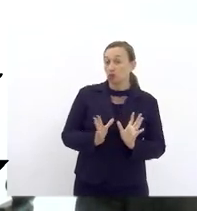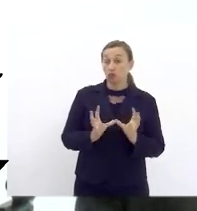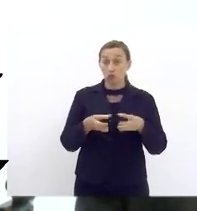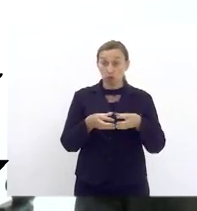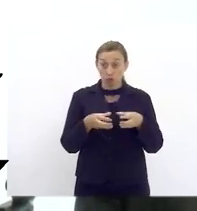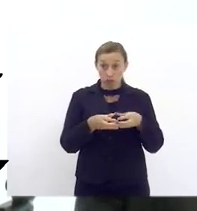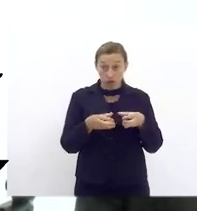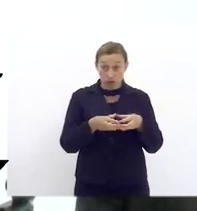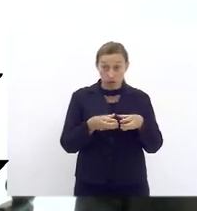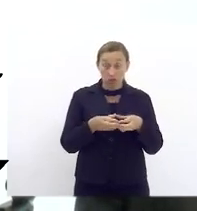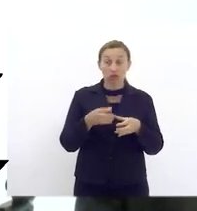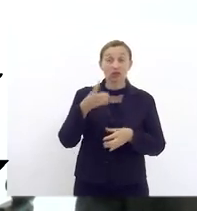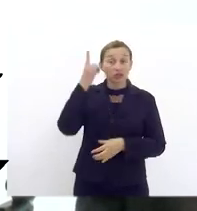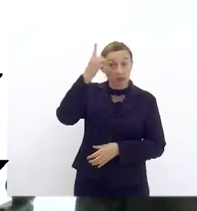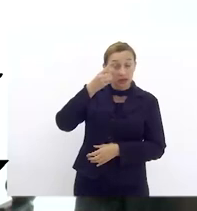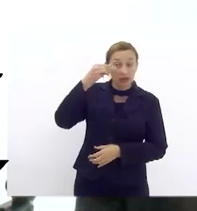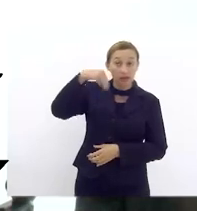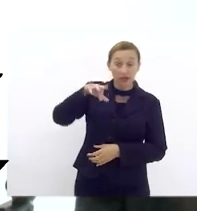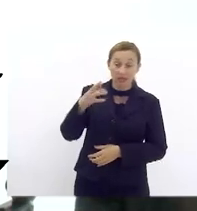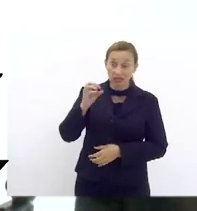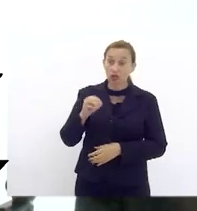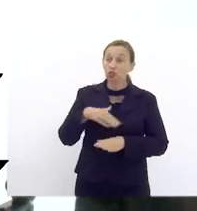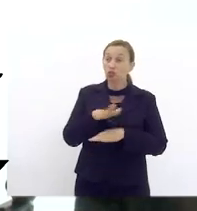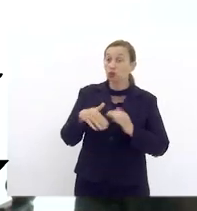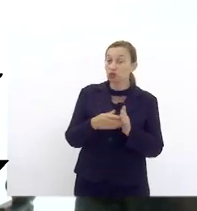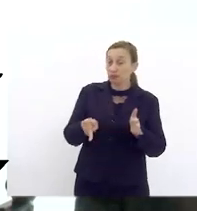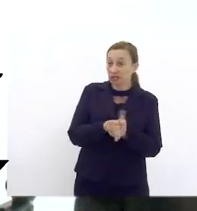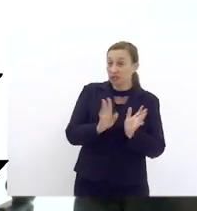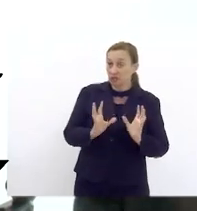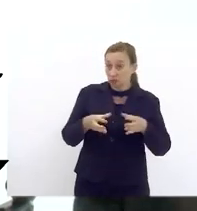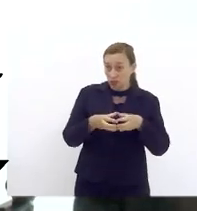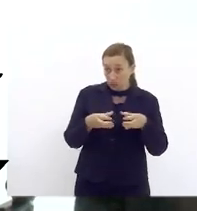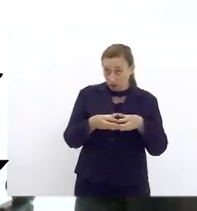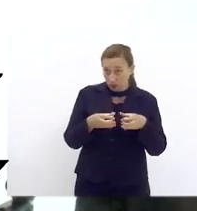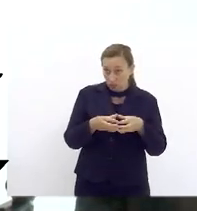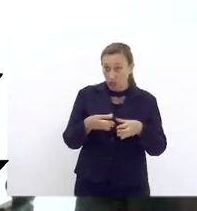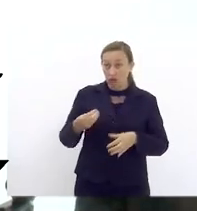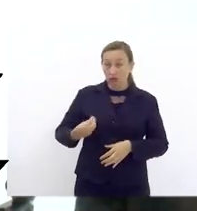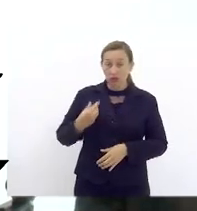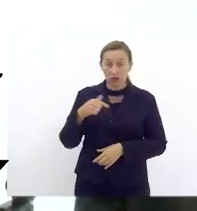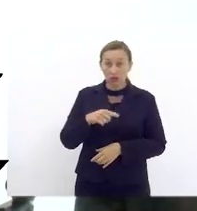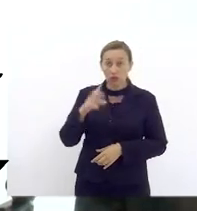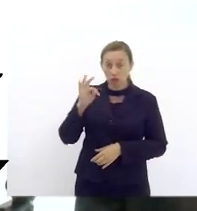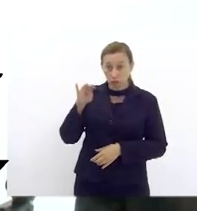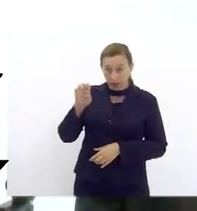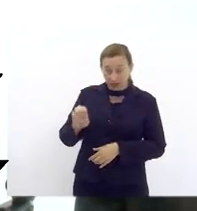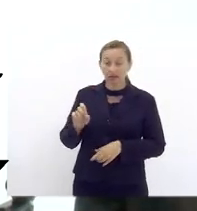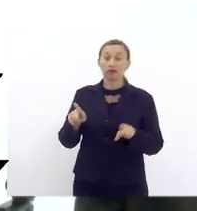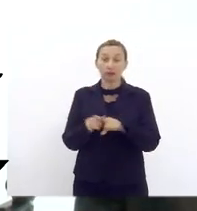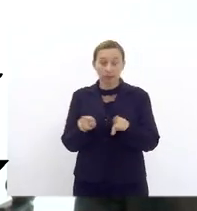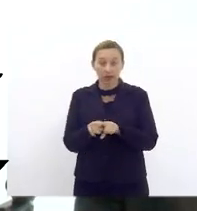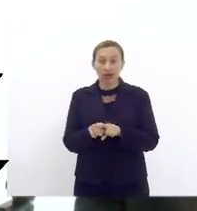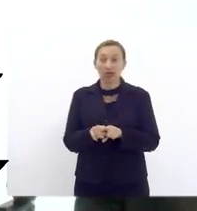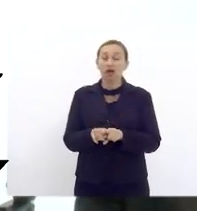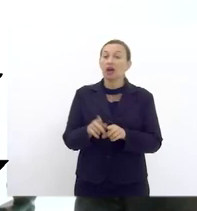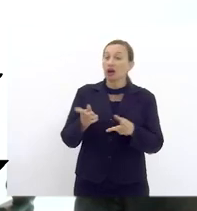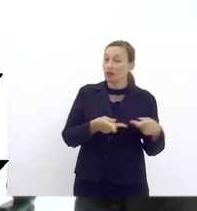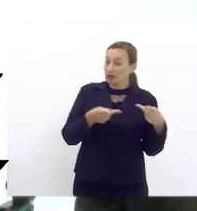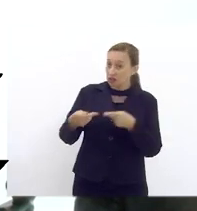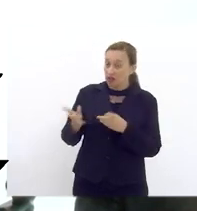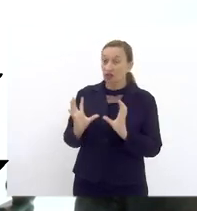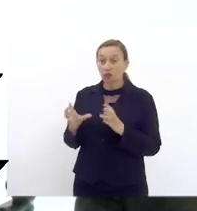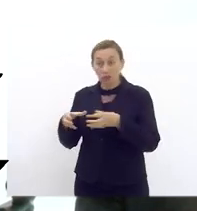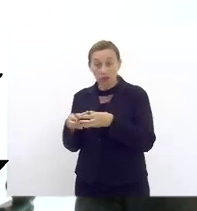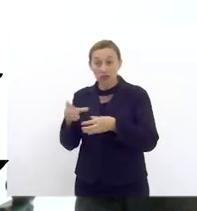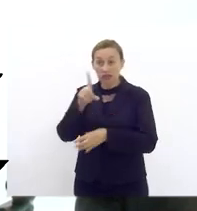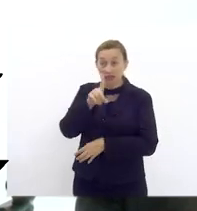tentar ficar de Macedo Deputado por causa de mim todos os membros da comissão inclusive suplentes tiveram aqui hoje nós vamos propor a visita da comissão